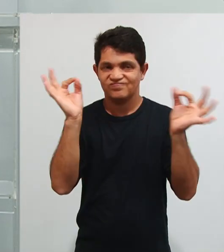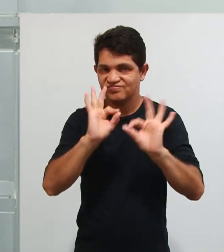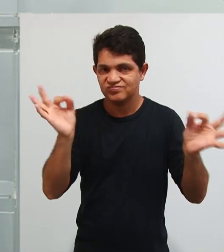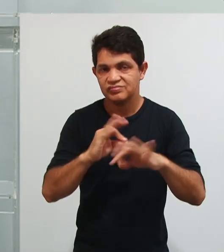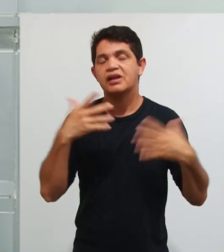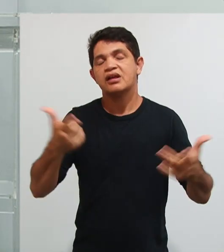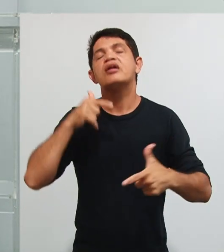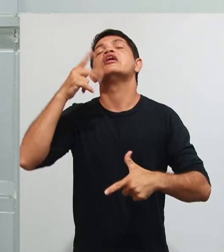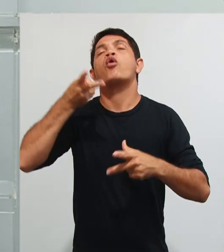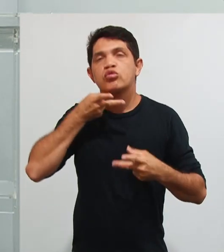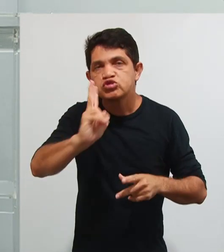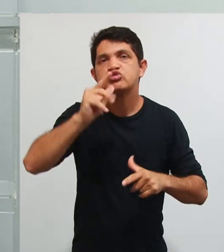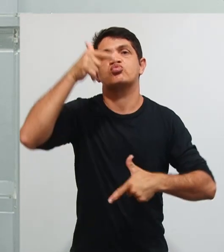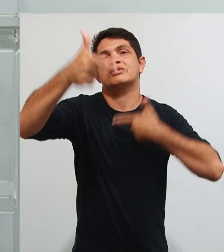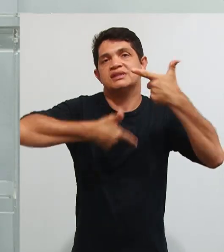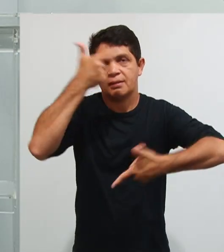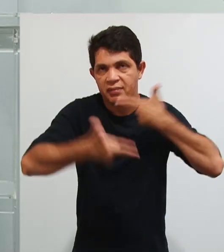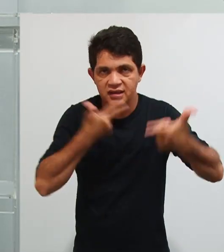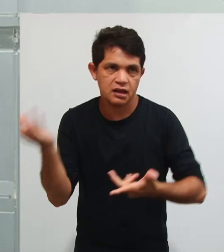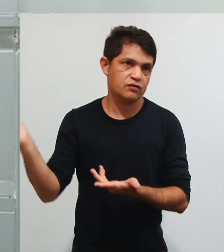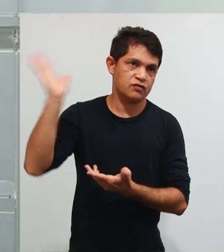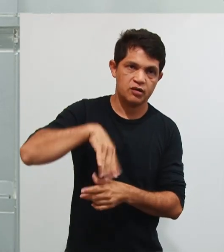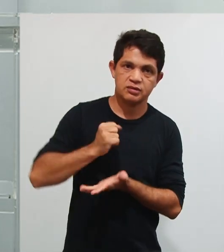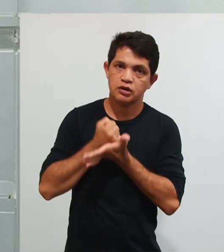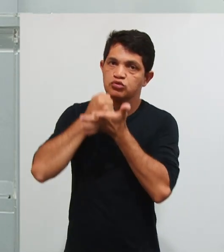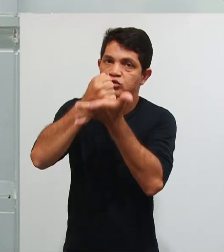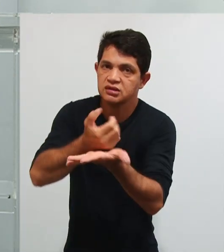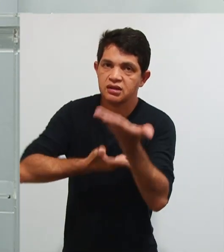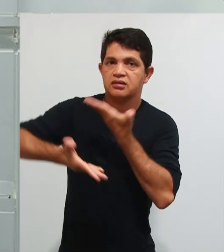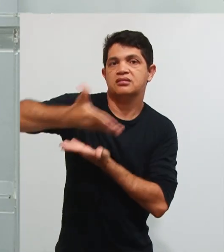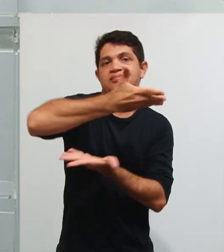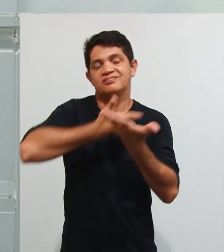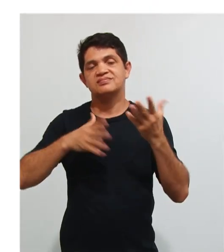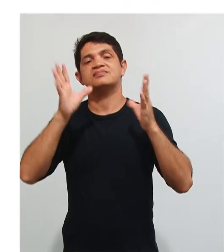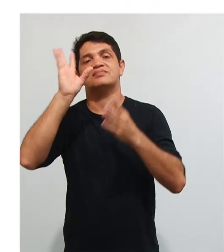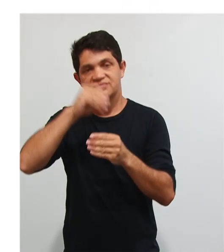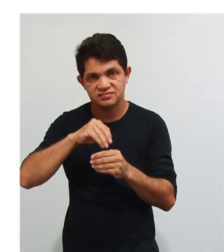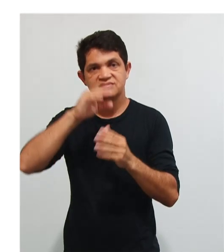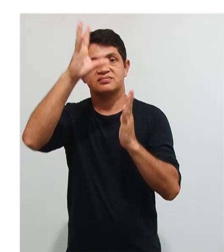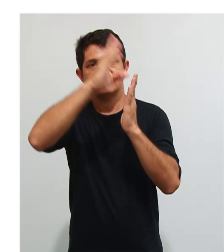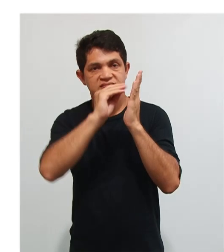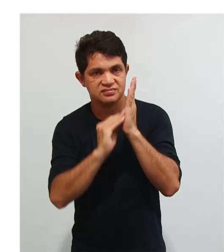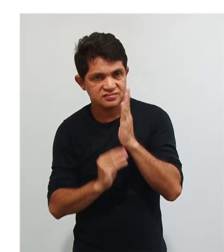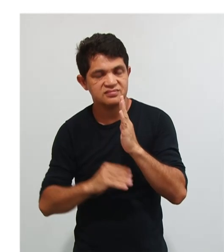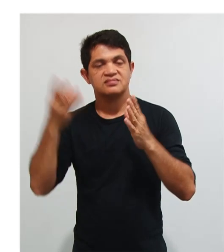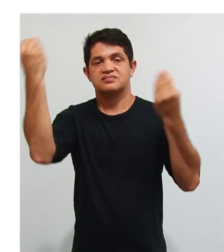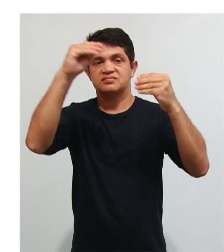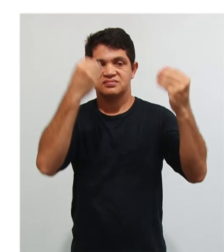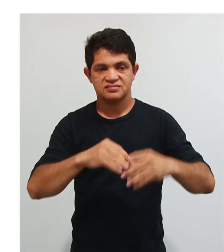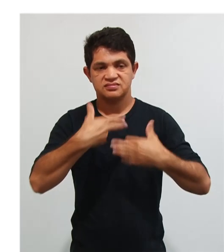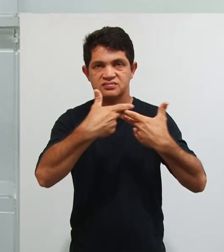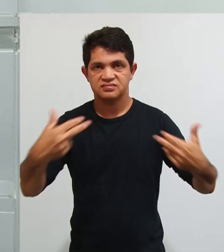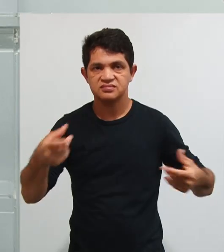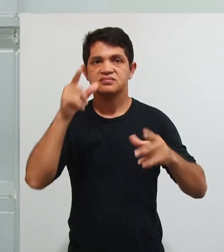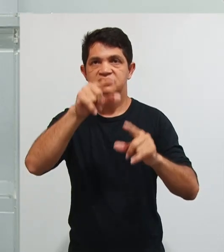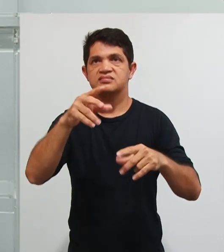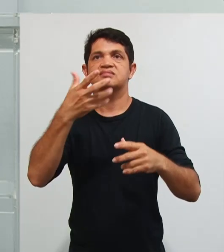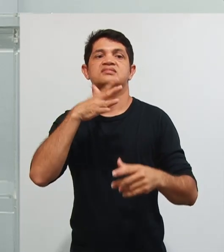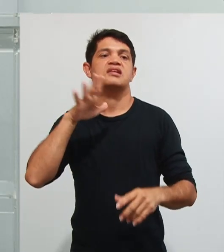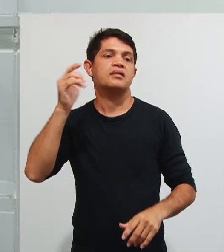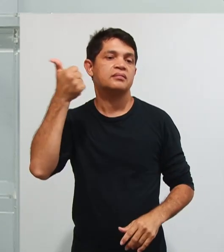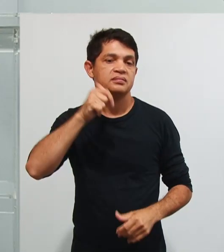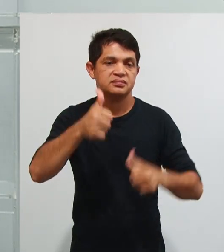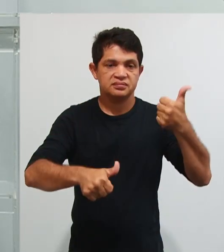vamos trabalhar com a movimentação cultural que eu tenho no meu estado instituído. E isso vale para todas as camadas. Aqui eu falei apenas